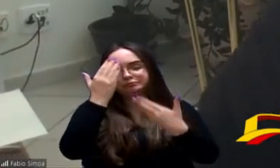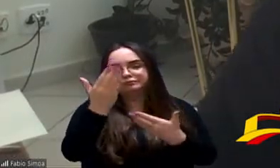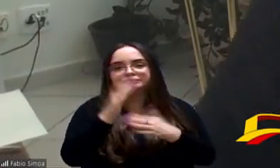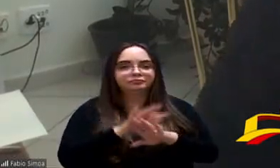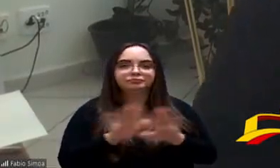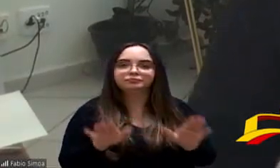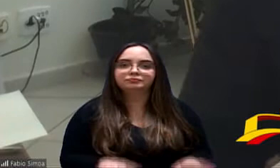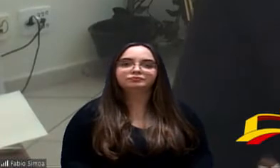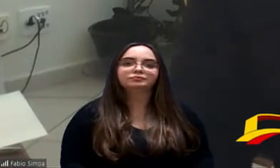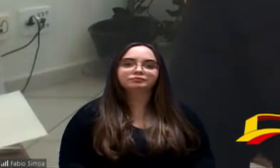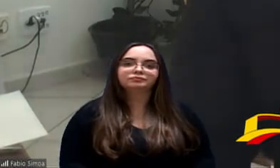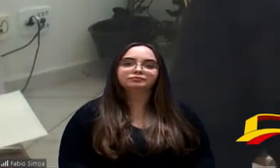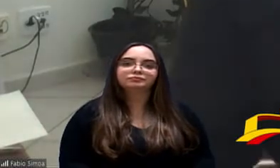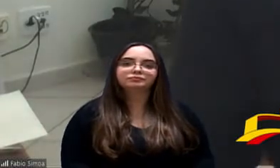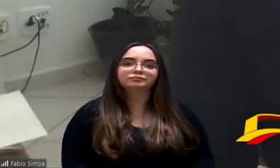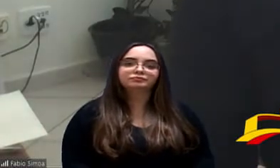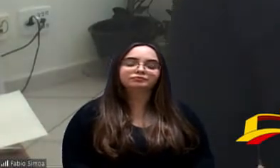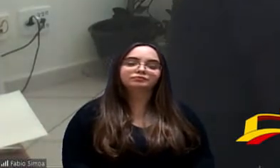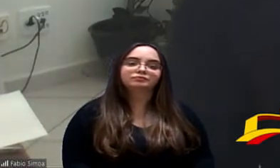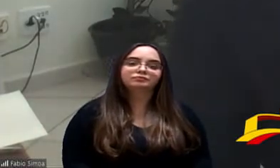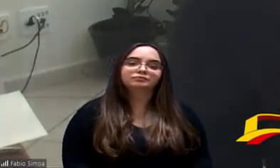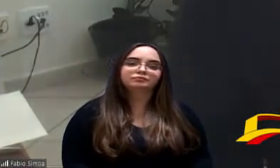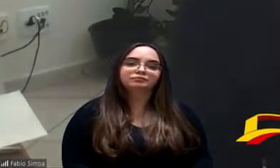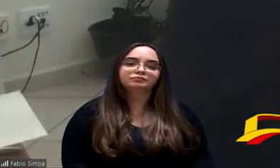isso no momento.